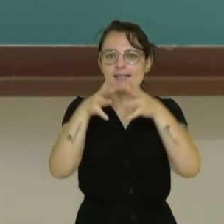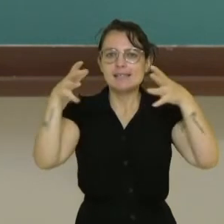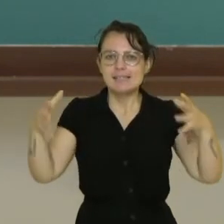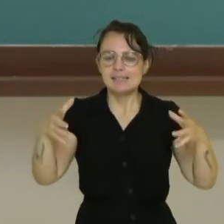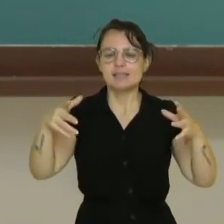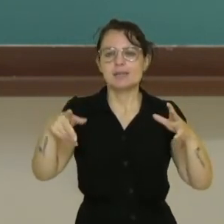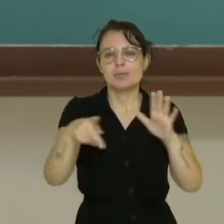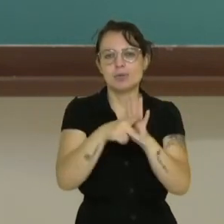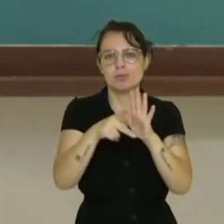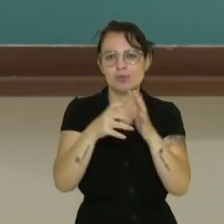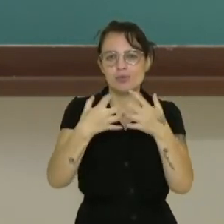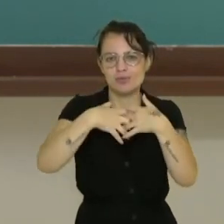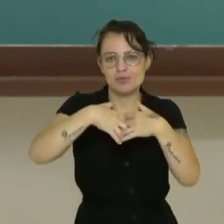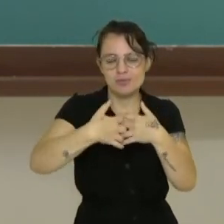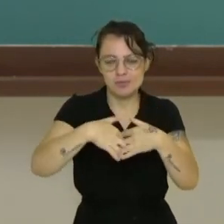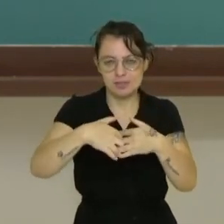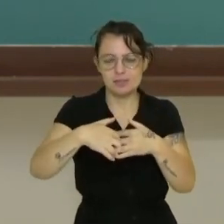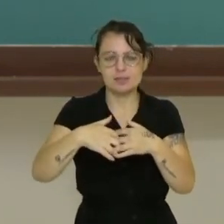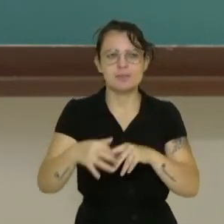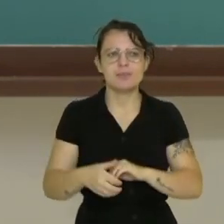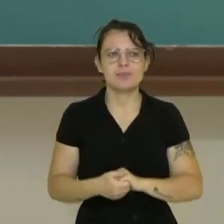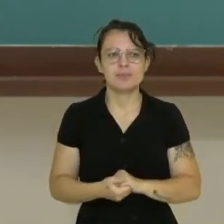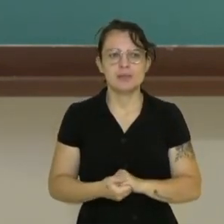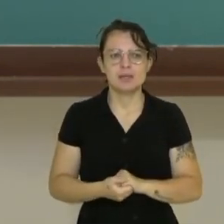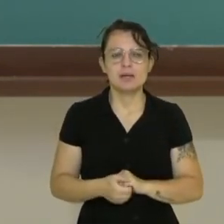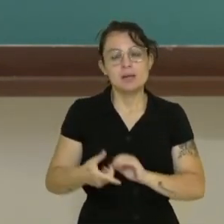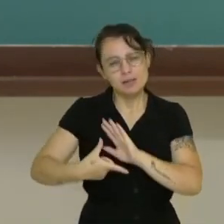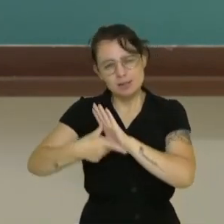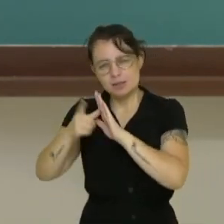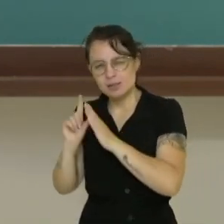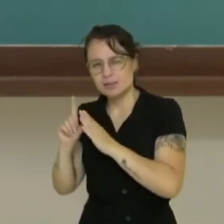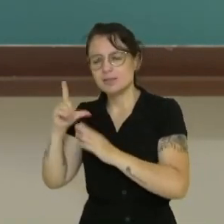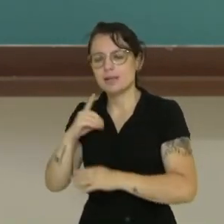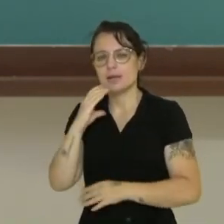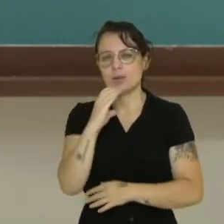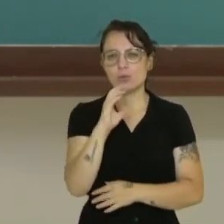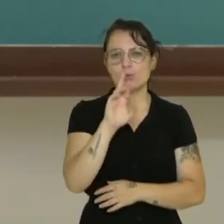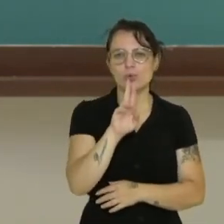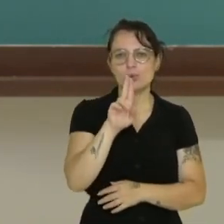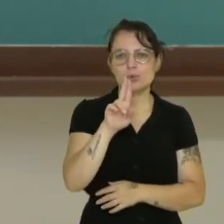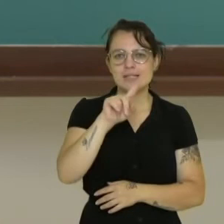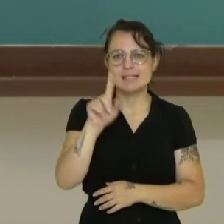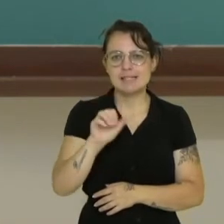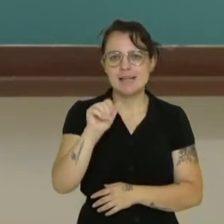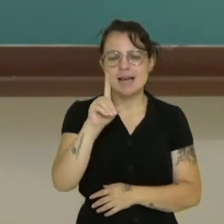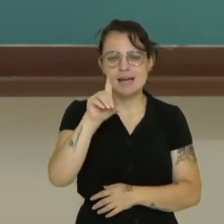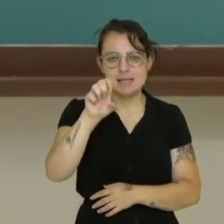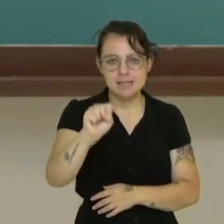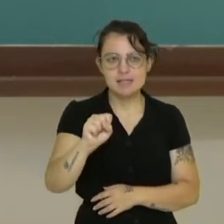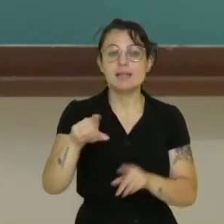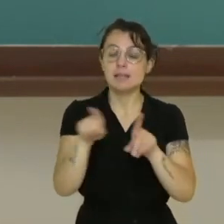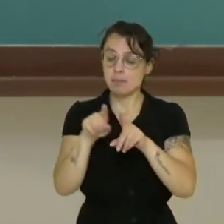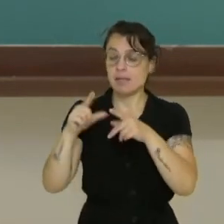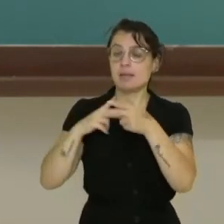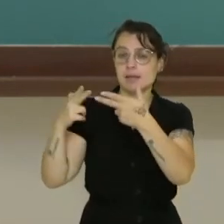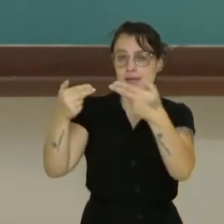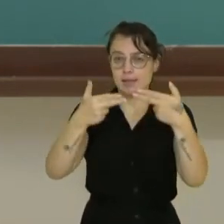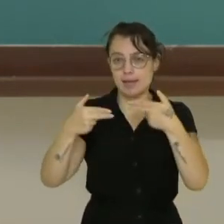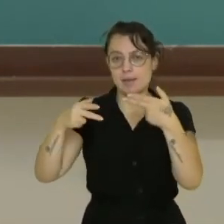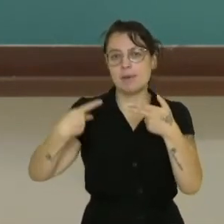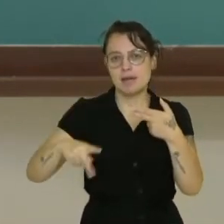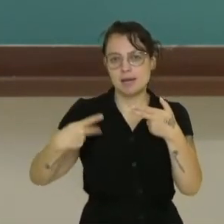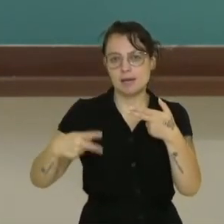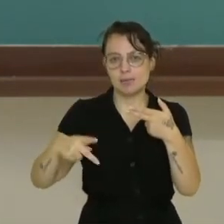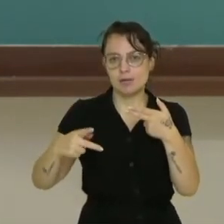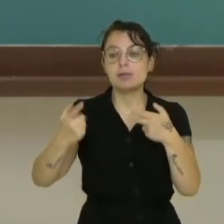história. Antes ocorreram as Cruzadas, a Guerra dos 100 Anos e até mesmo a Guerra do Paraguai, que é uma guerra